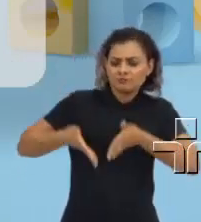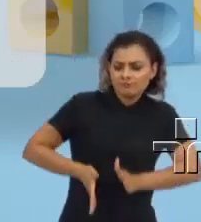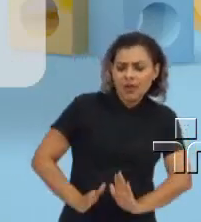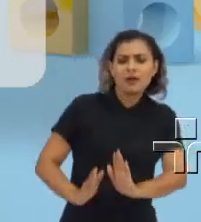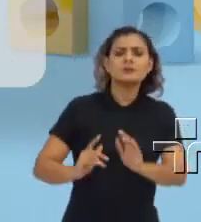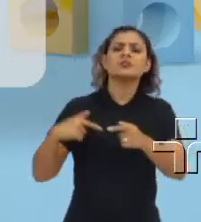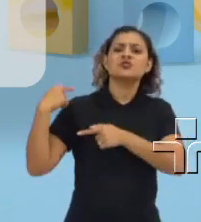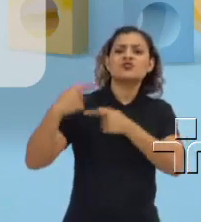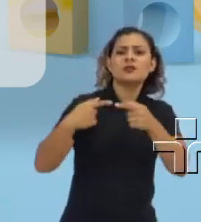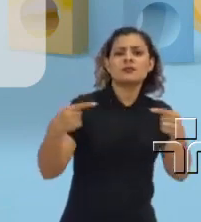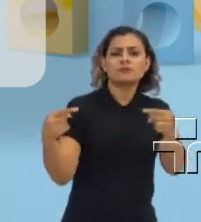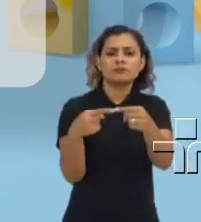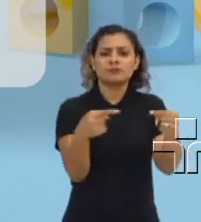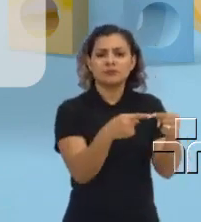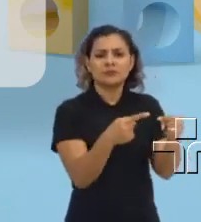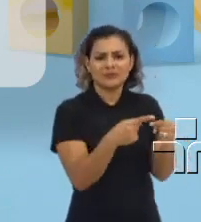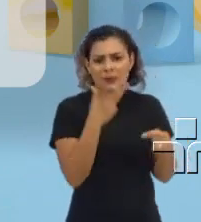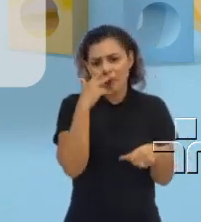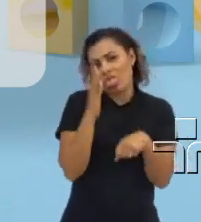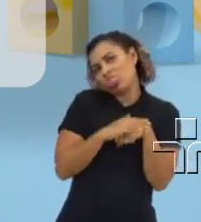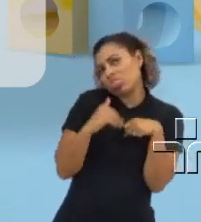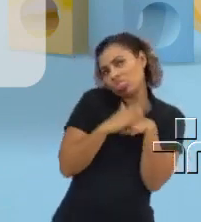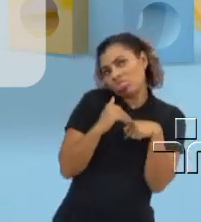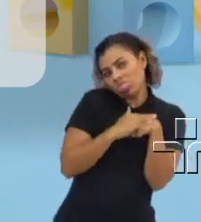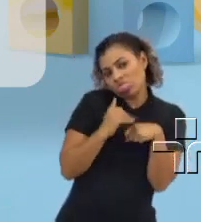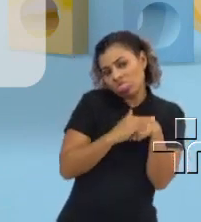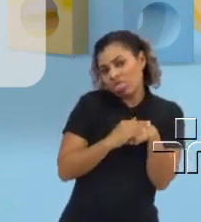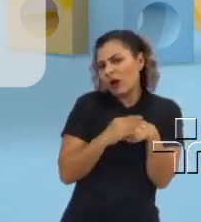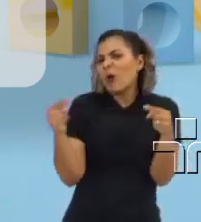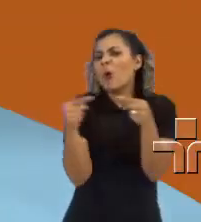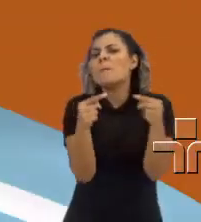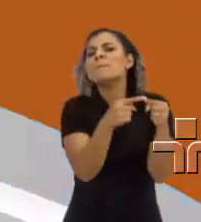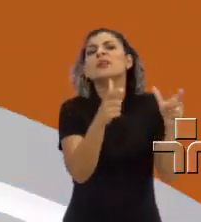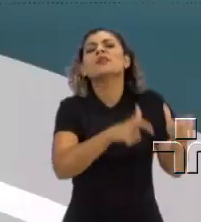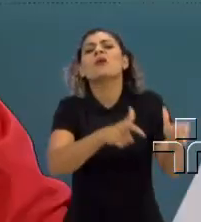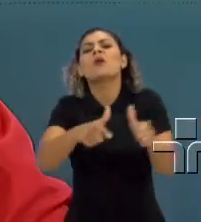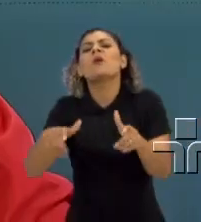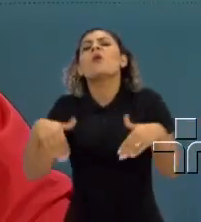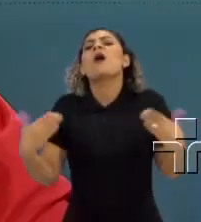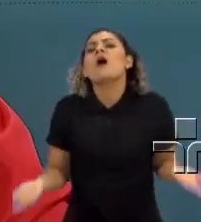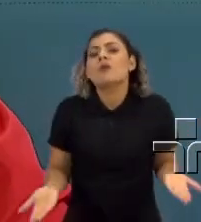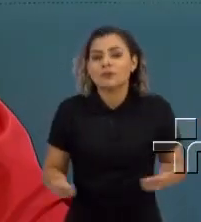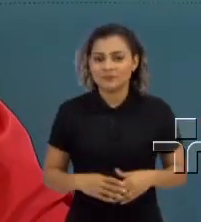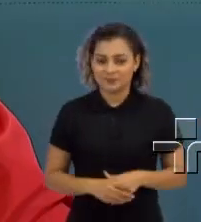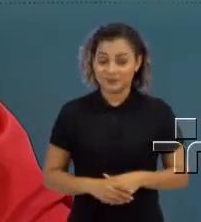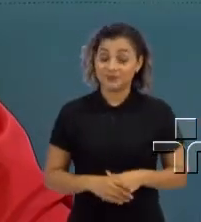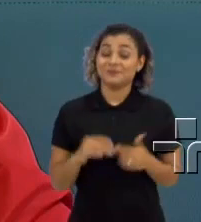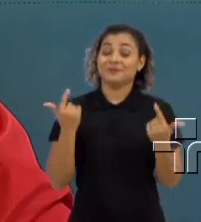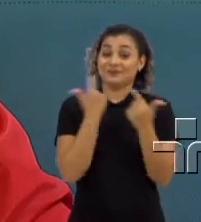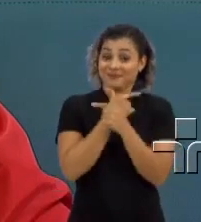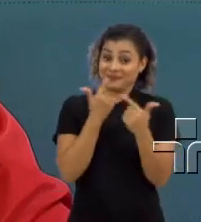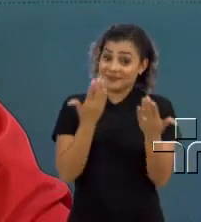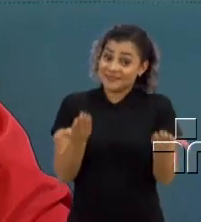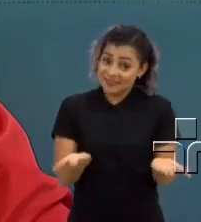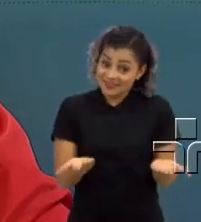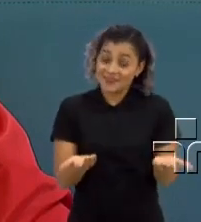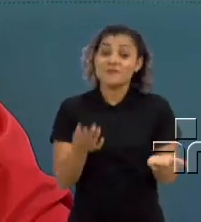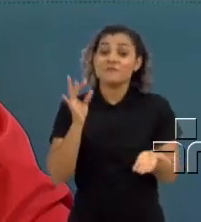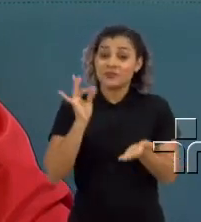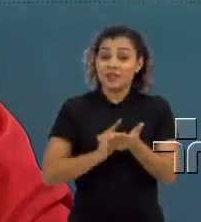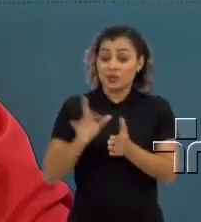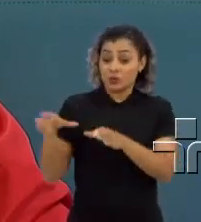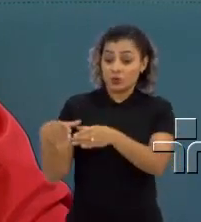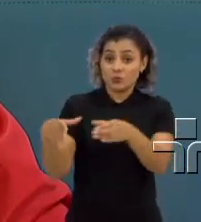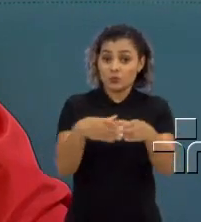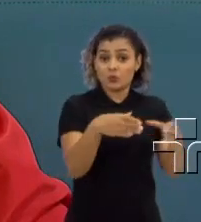gerações? A geração mimimi pertence a qual dessas classes? Bom, os critérios são